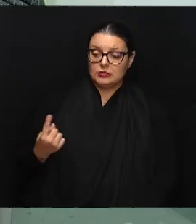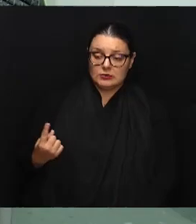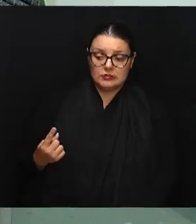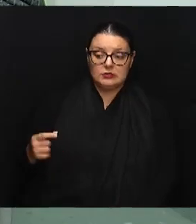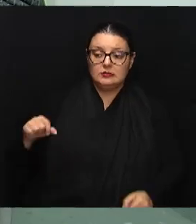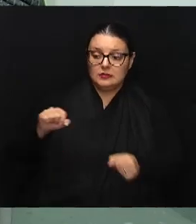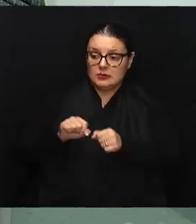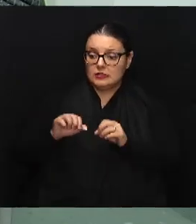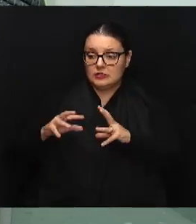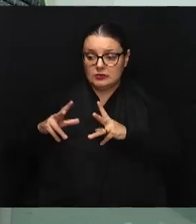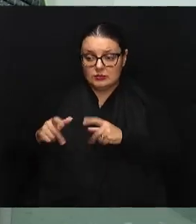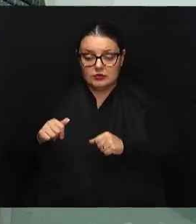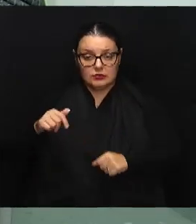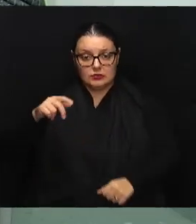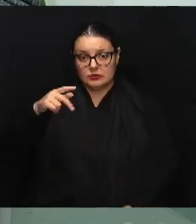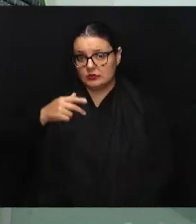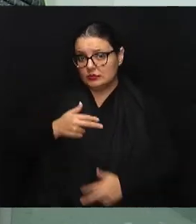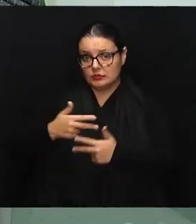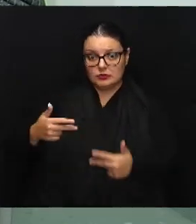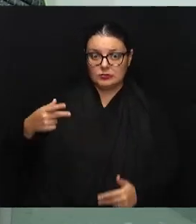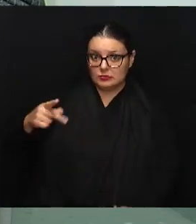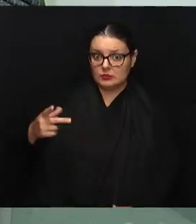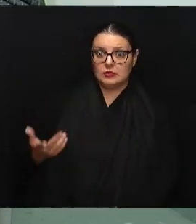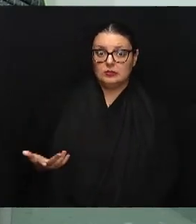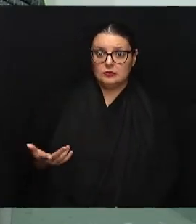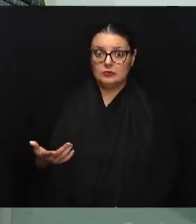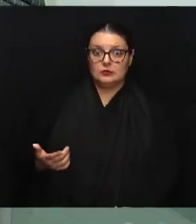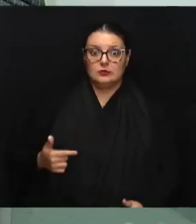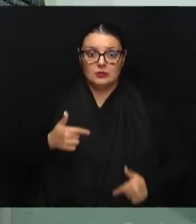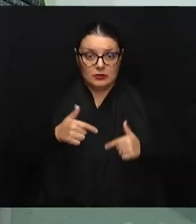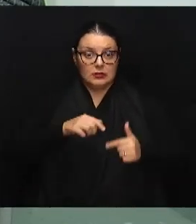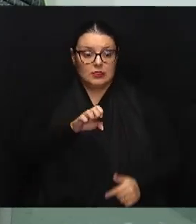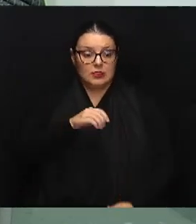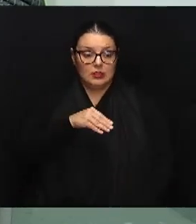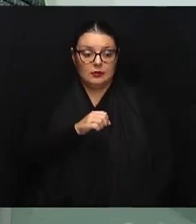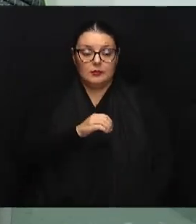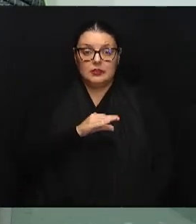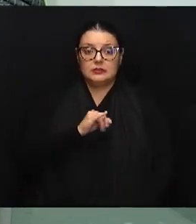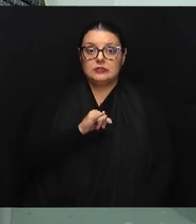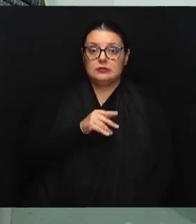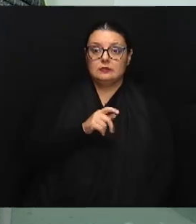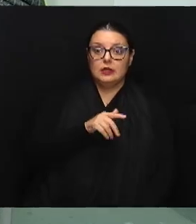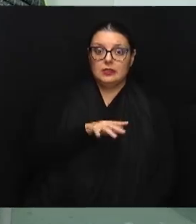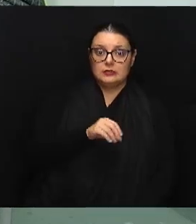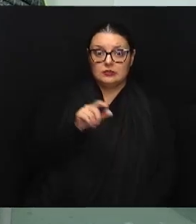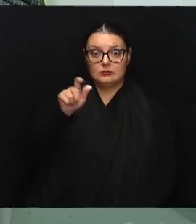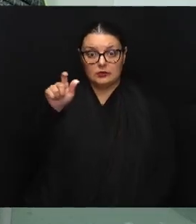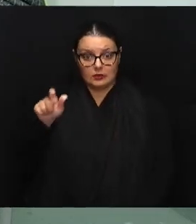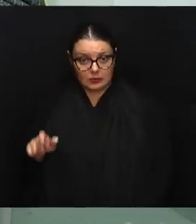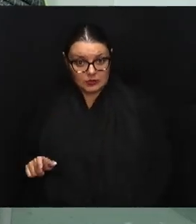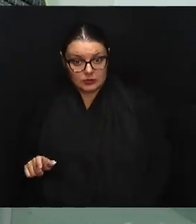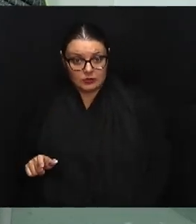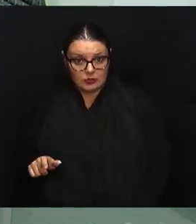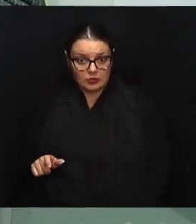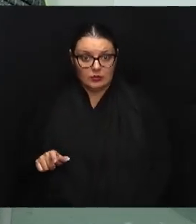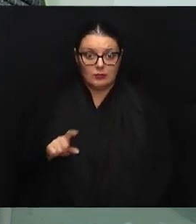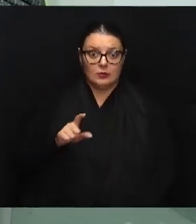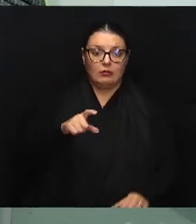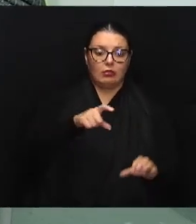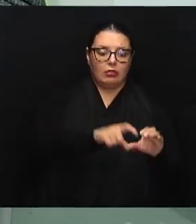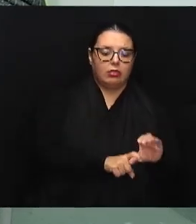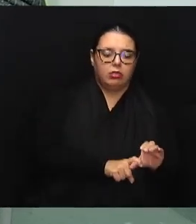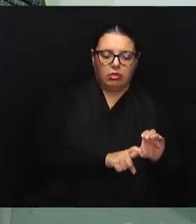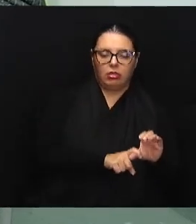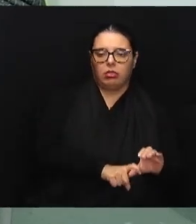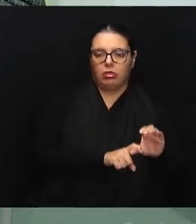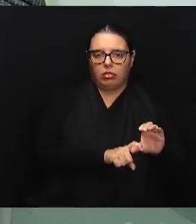Então, há todo um trabalho no sentido também da emancipação desse sujeito, para que ele não fique eternamente na